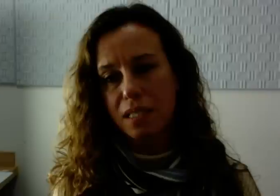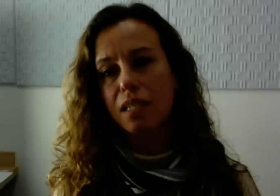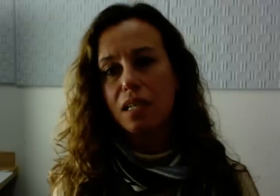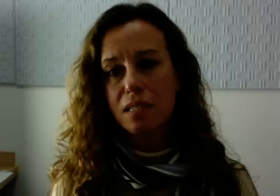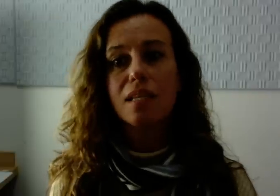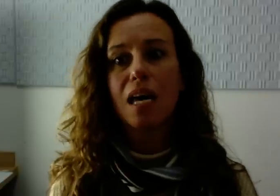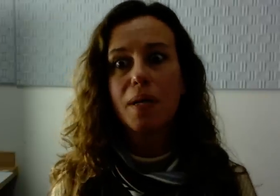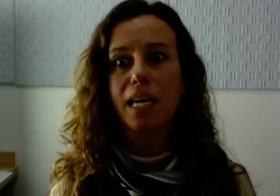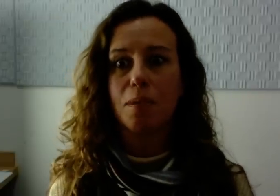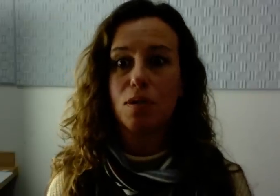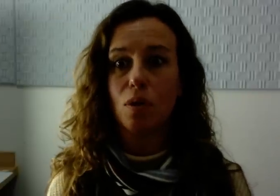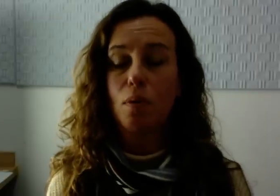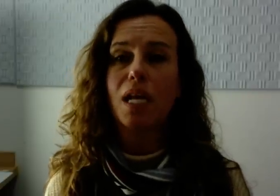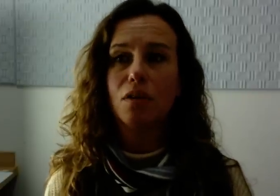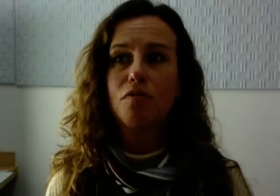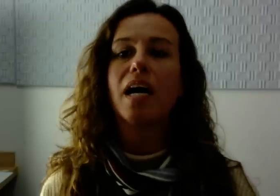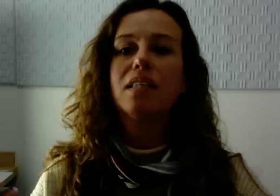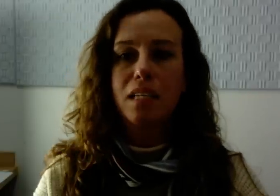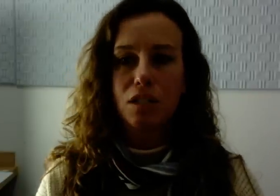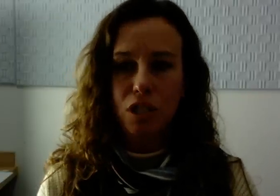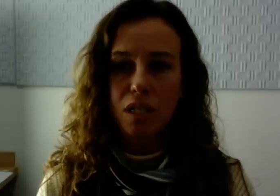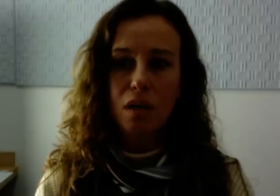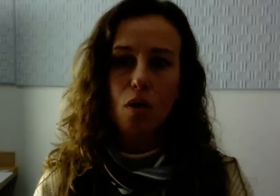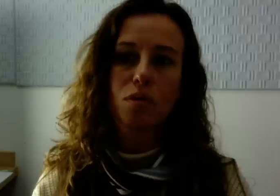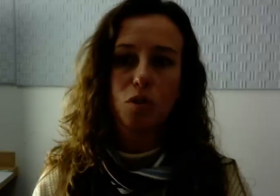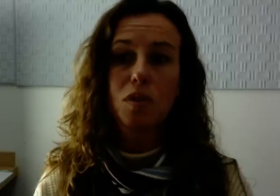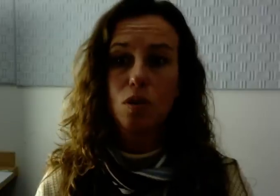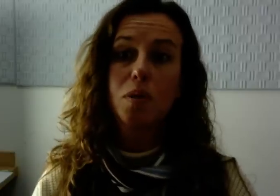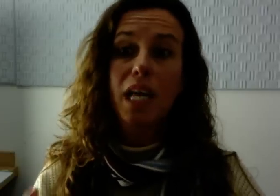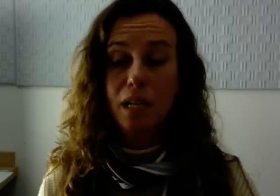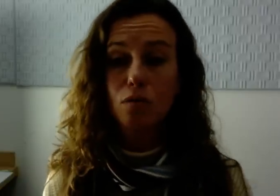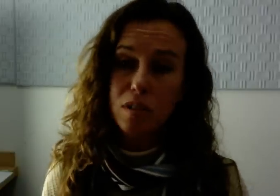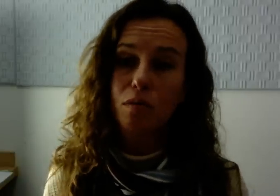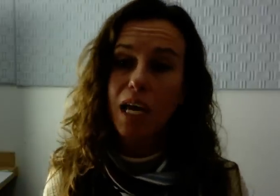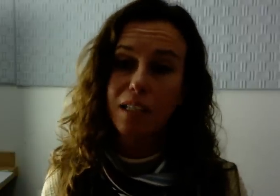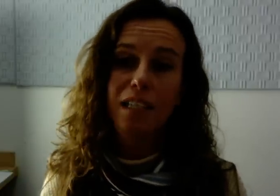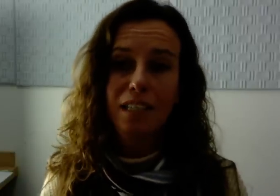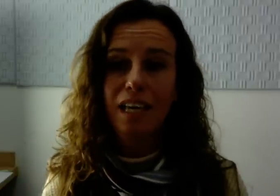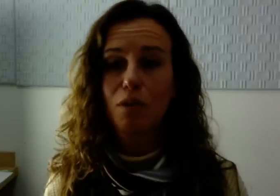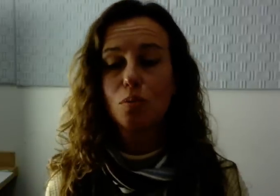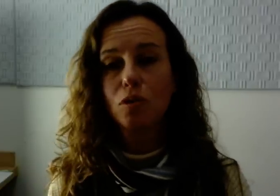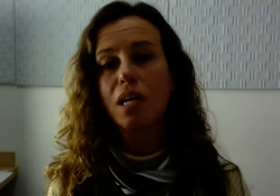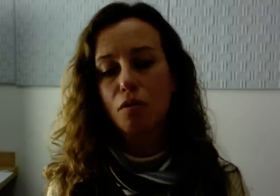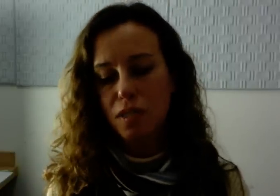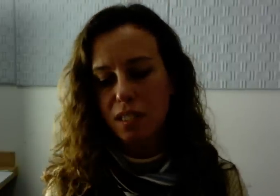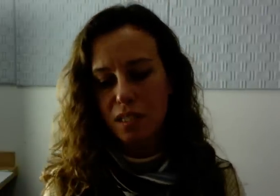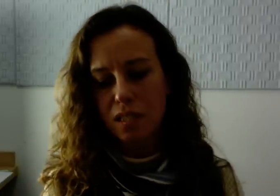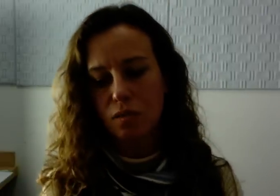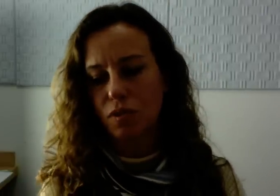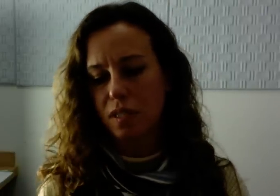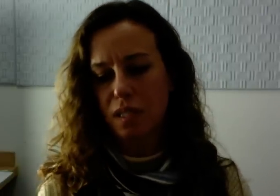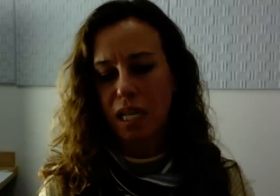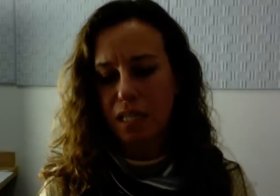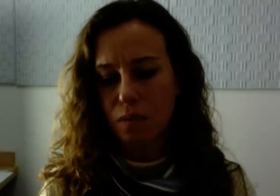que a empresa saiba que aquela pessoa Bom ela não vai interagir com as outras pessoas porque é da condição dela né Eu acho muito legal que vocês